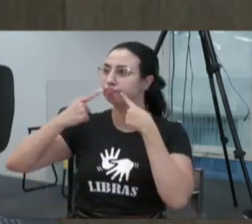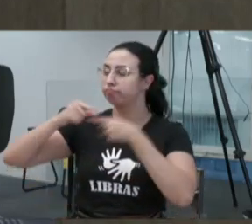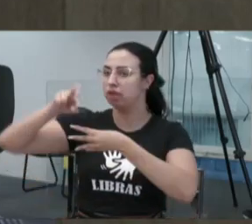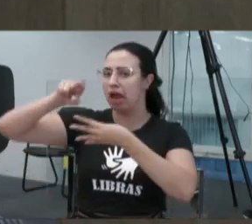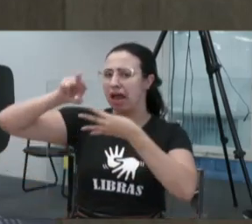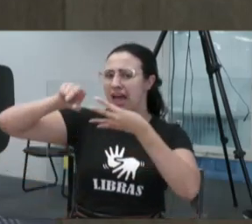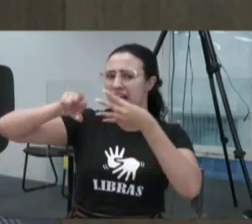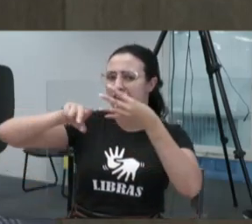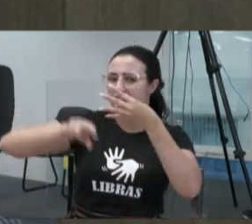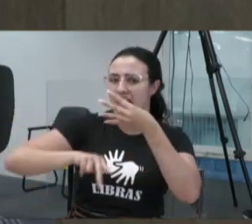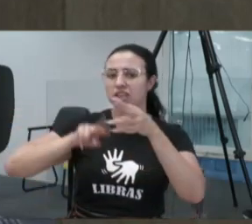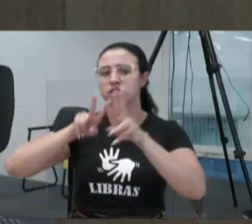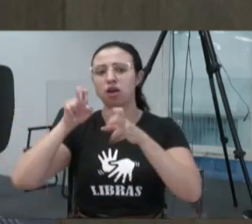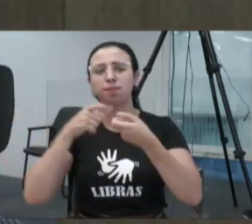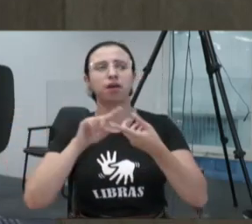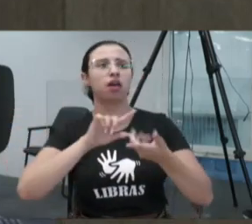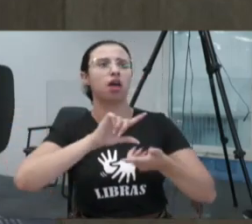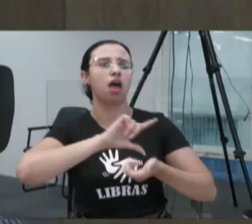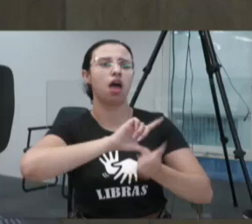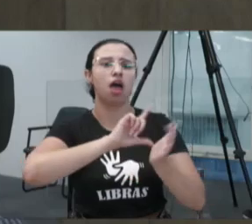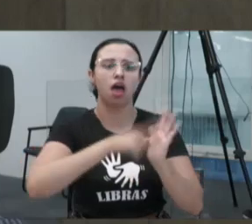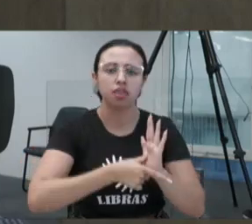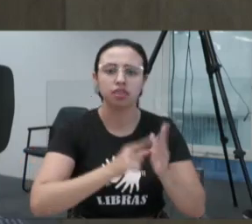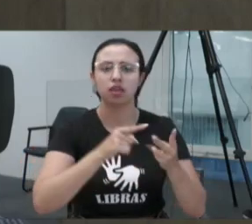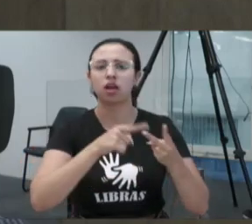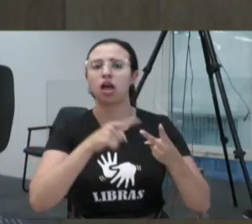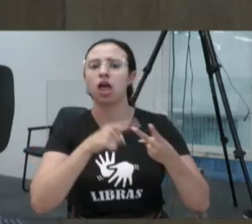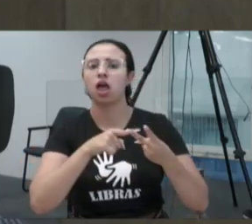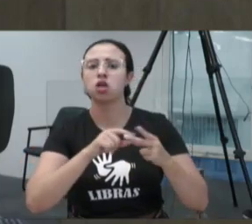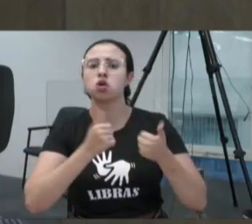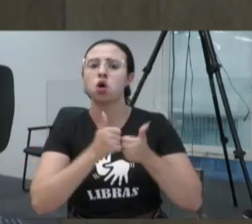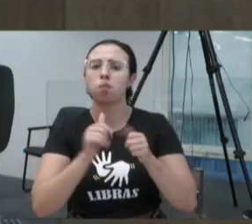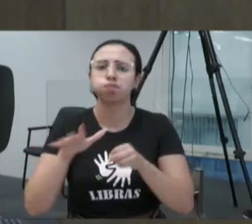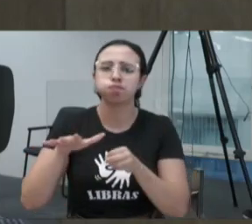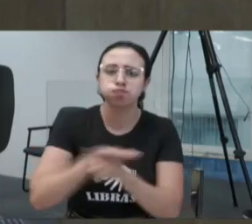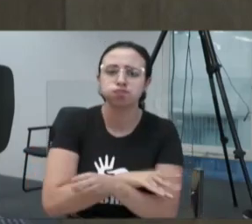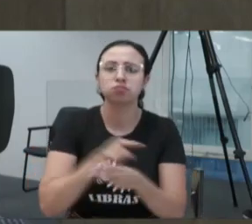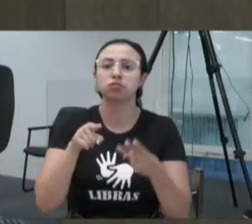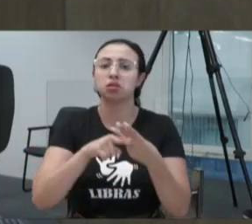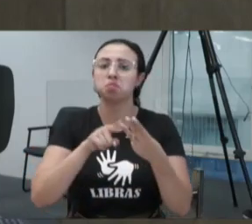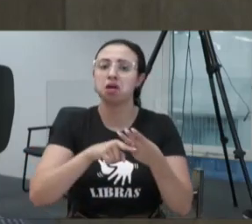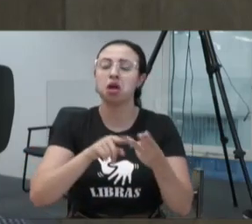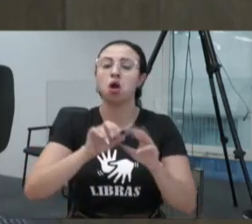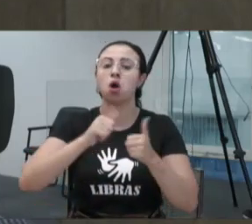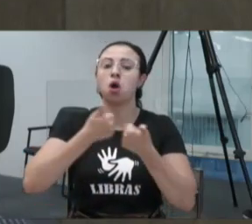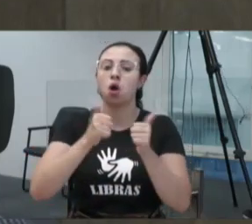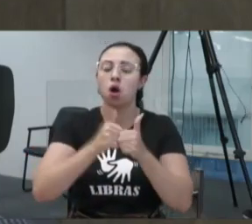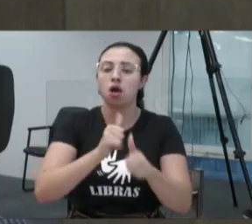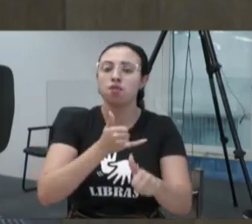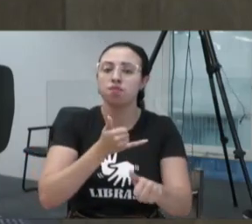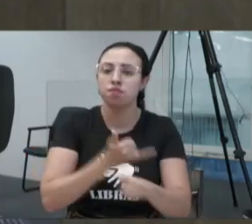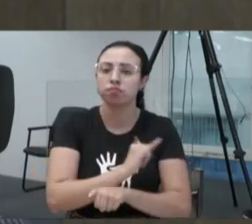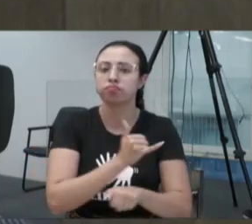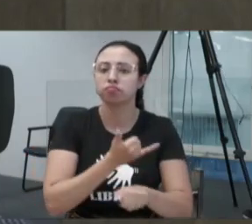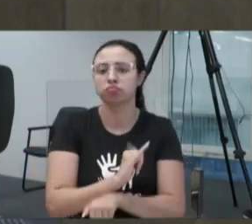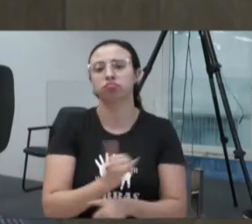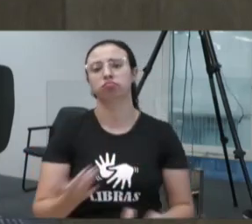inúmeras, tanto de atraso de ônibus, superlotação, retirada de linha. Eu posso